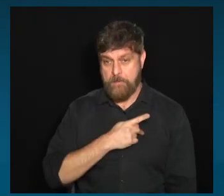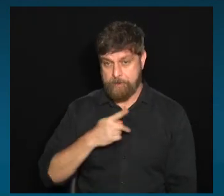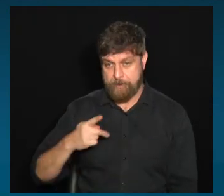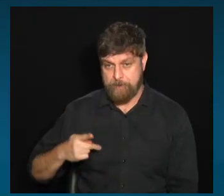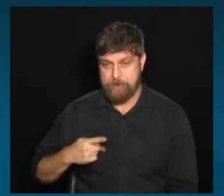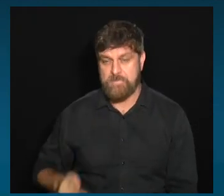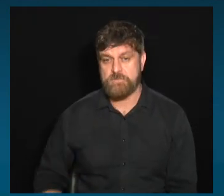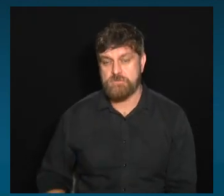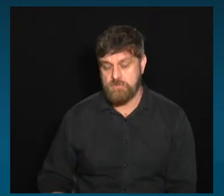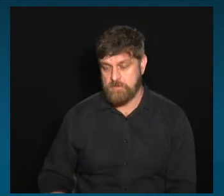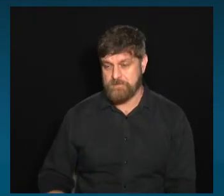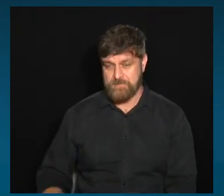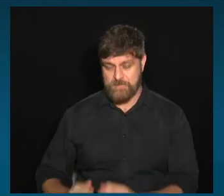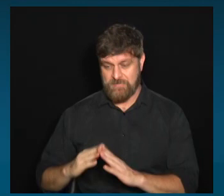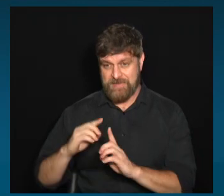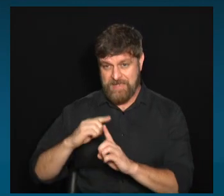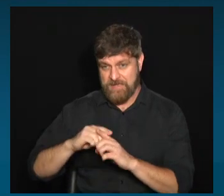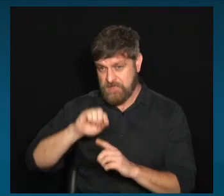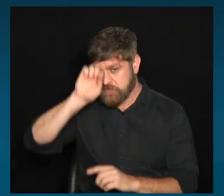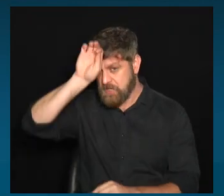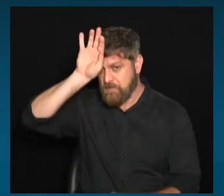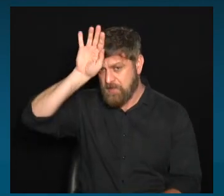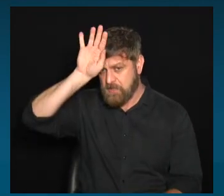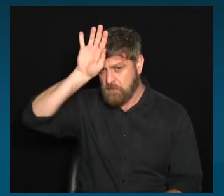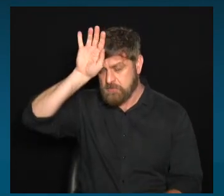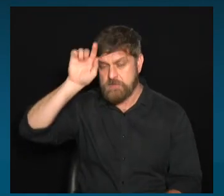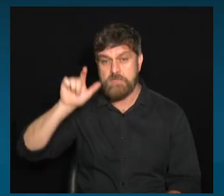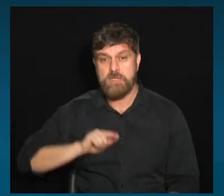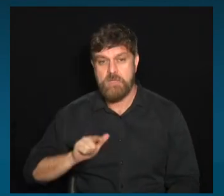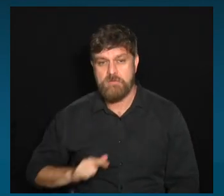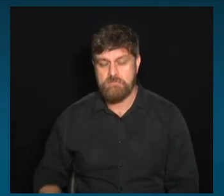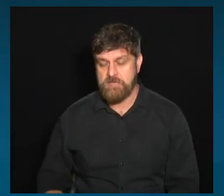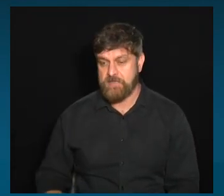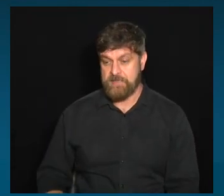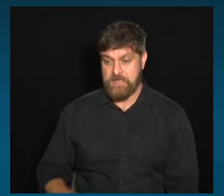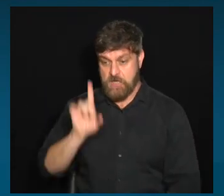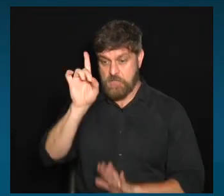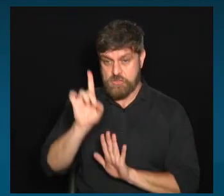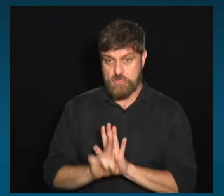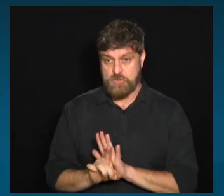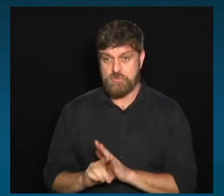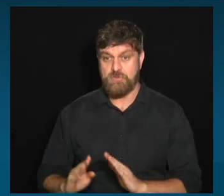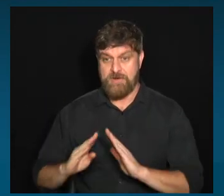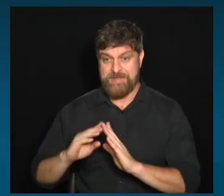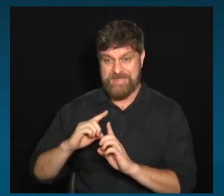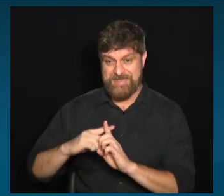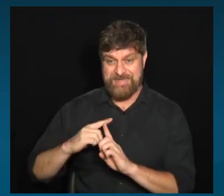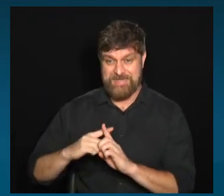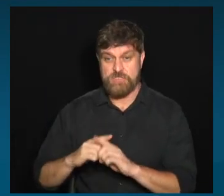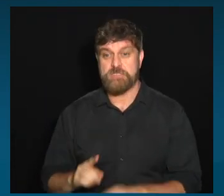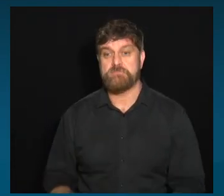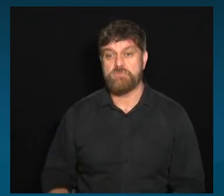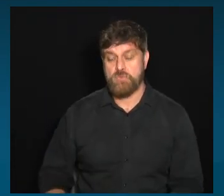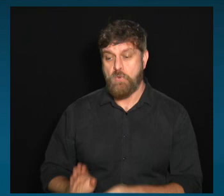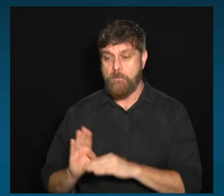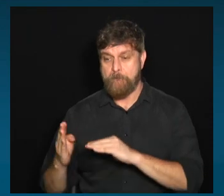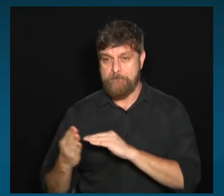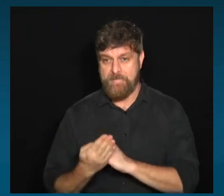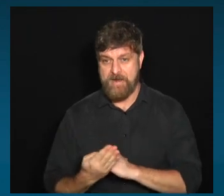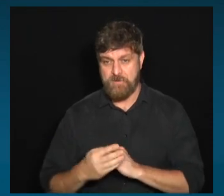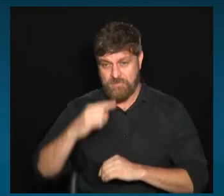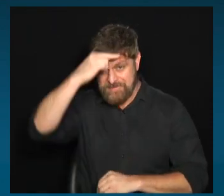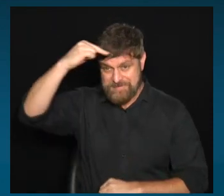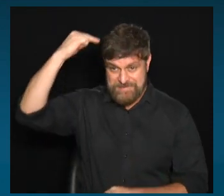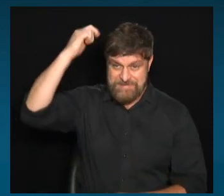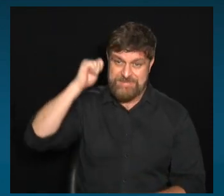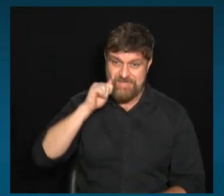Pentecostal da Última Hora e atualmente é diretor da Congregação do Jardim Santa Eudóxia, em Campinas. O item 9 é o